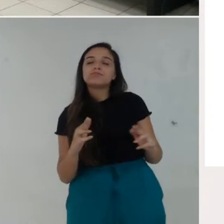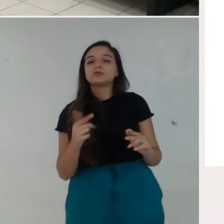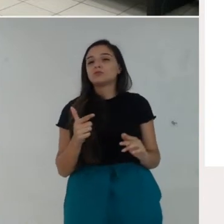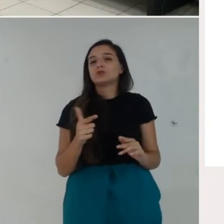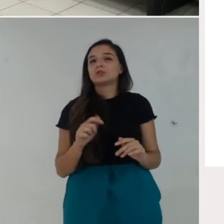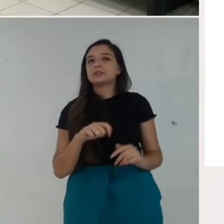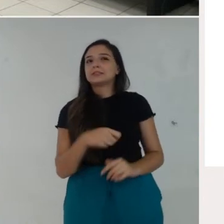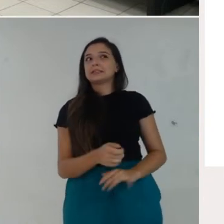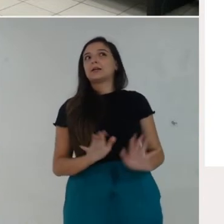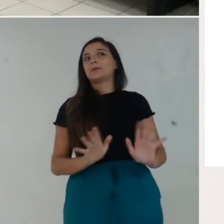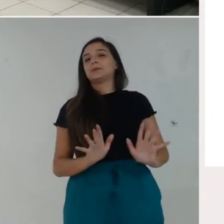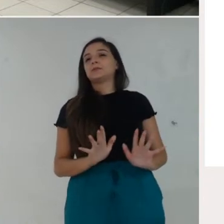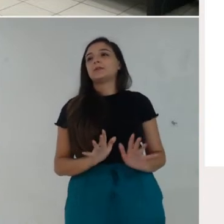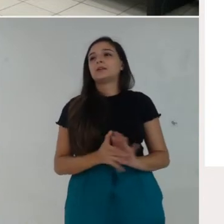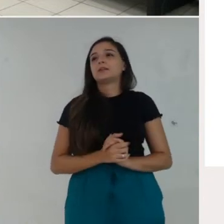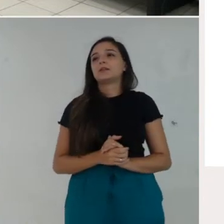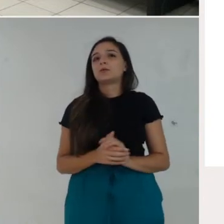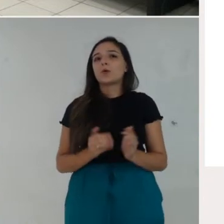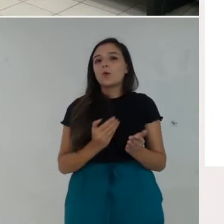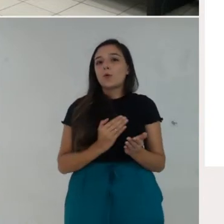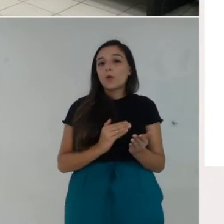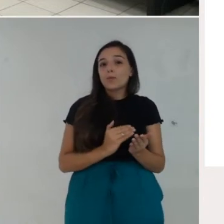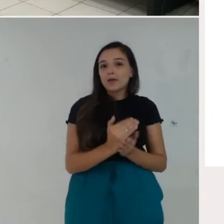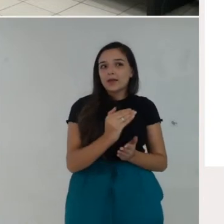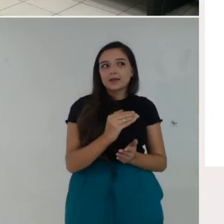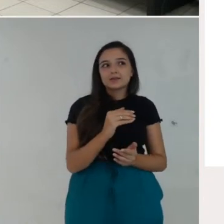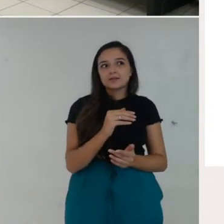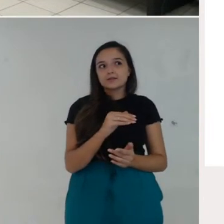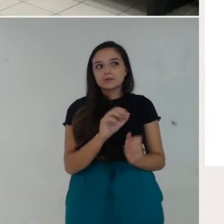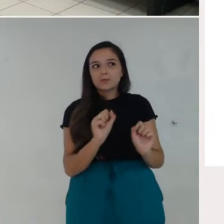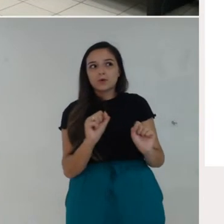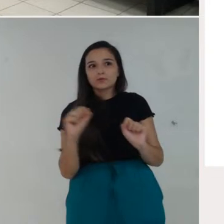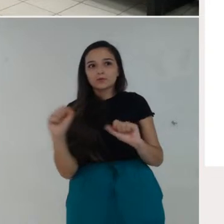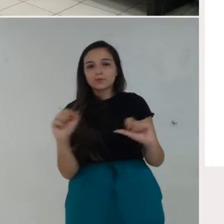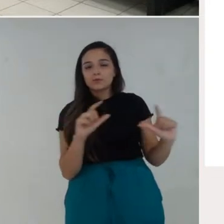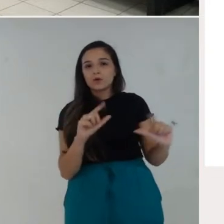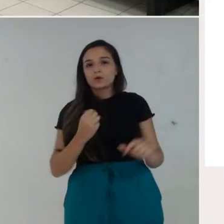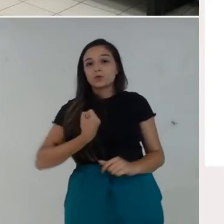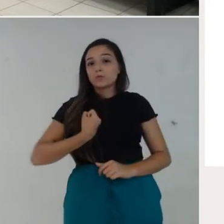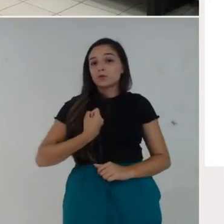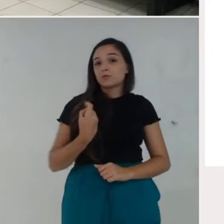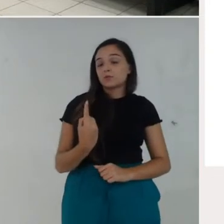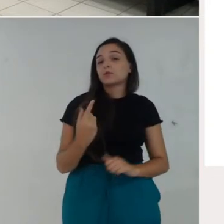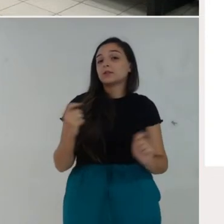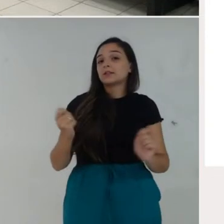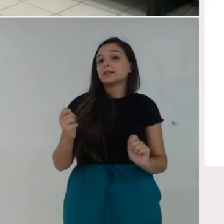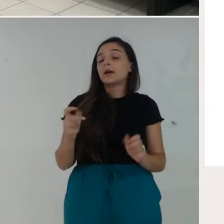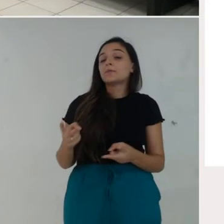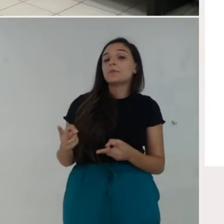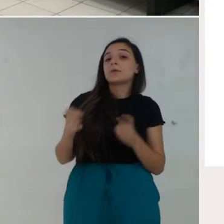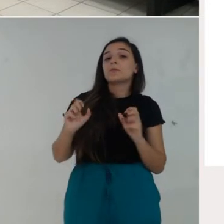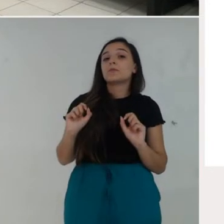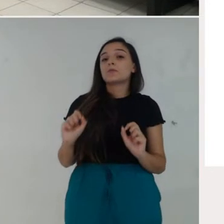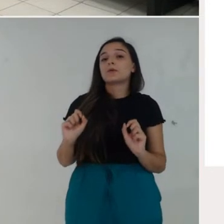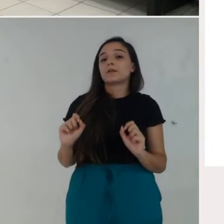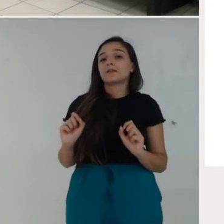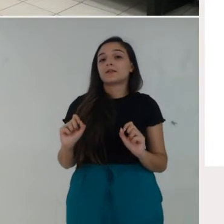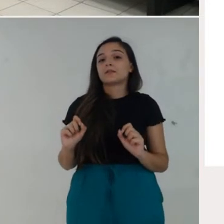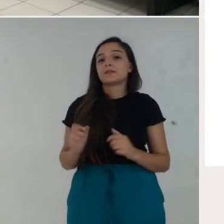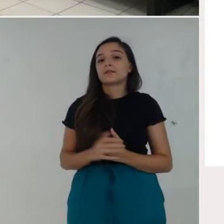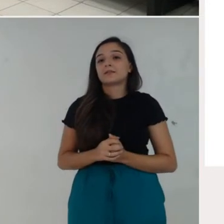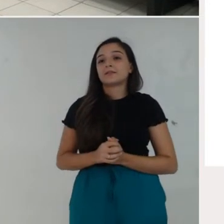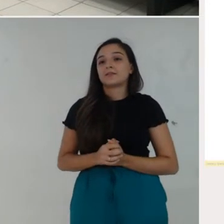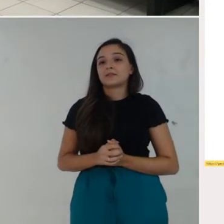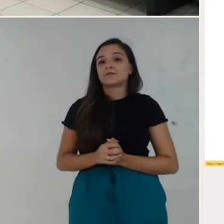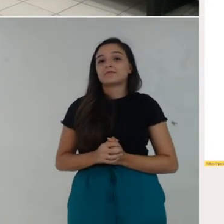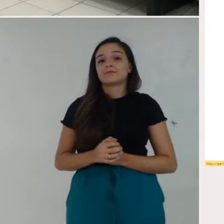o primeiro volume, o Arlen, da revista, o número 1, dá para ver como que era composto,